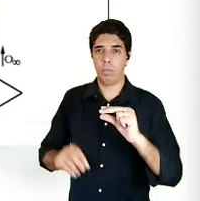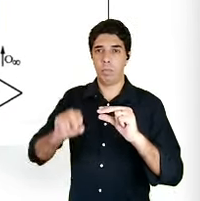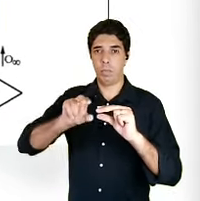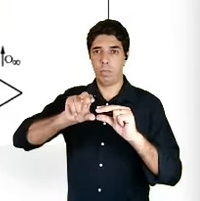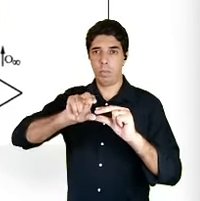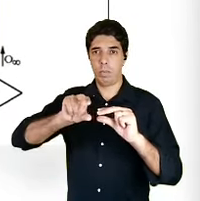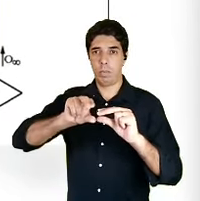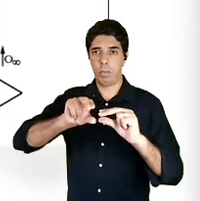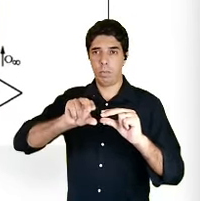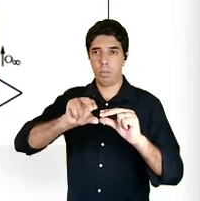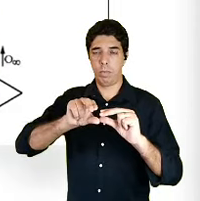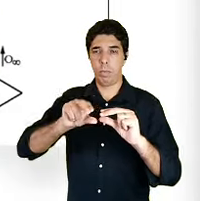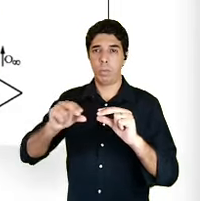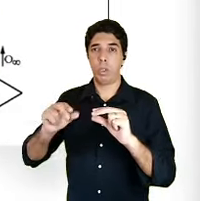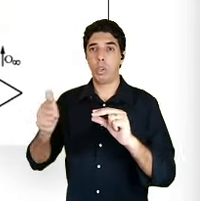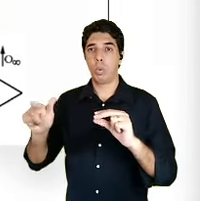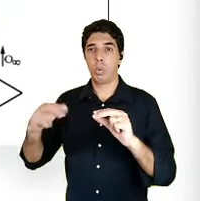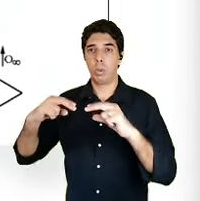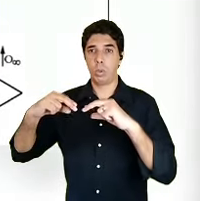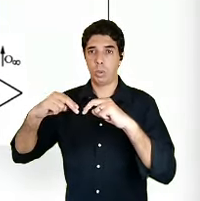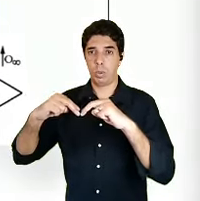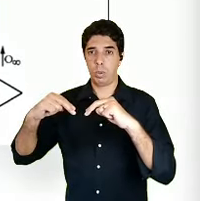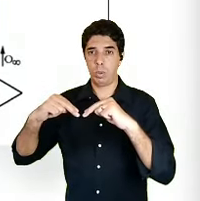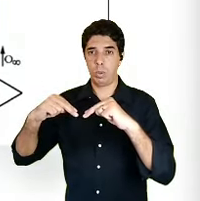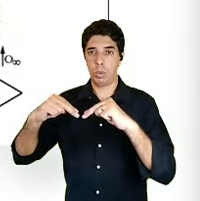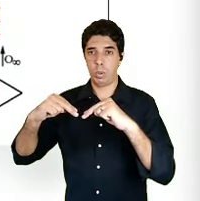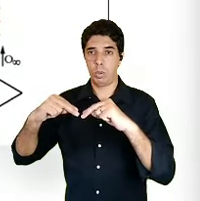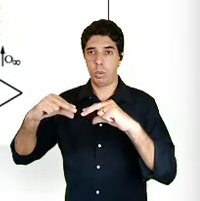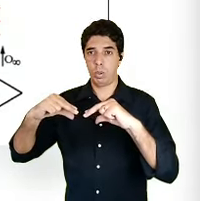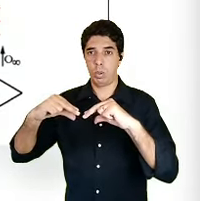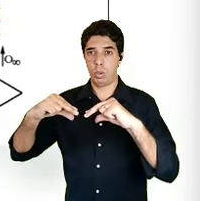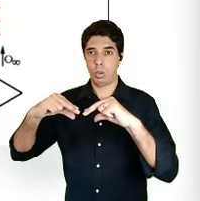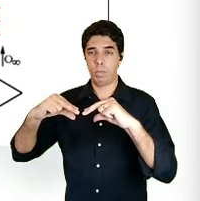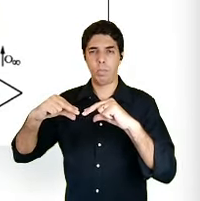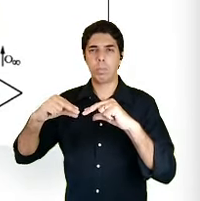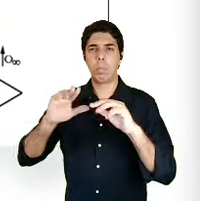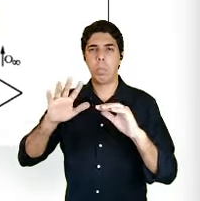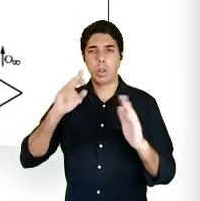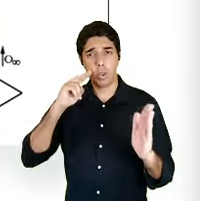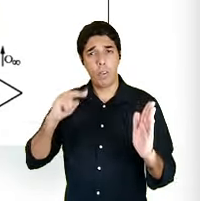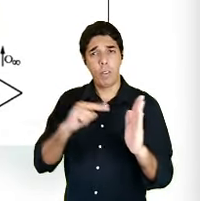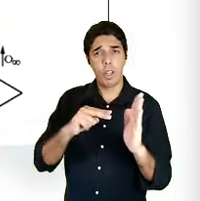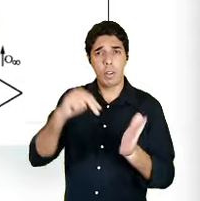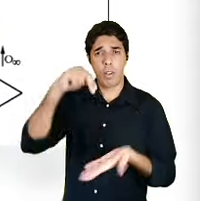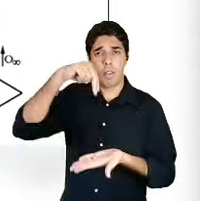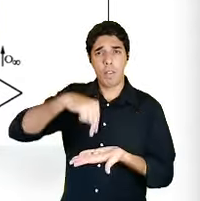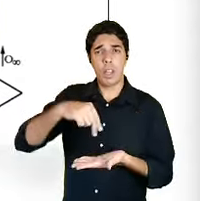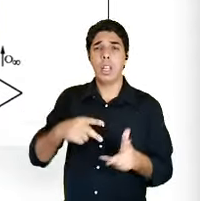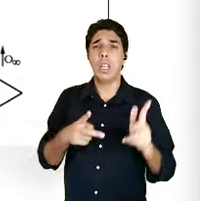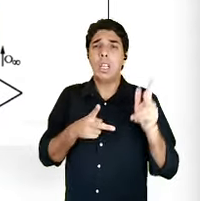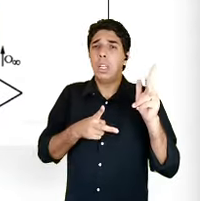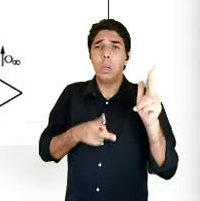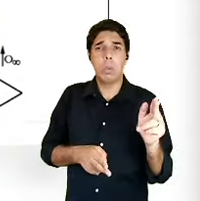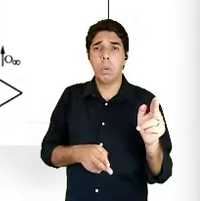diferentes, mas que suas projeções, que estão aí marcadas no meu plano horizontal e no meu plano